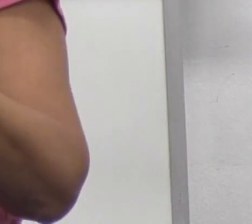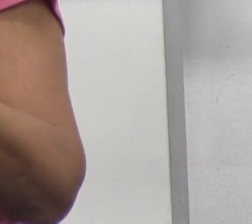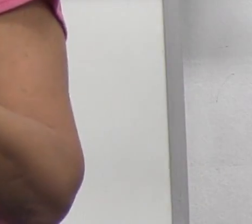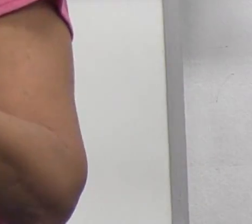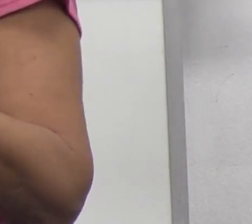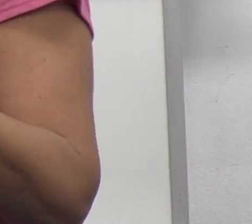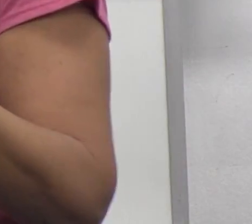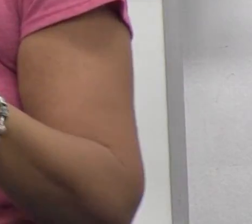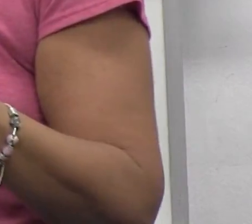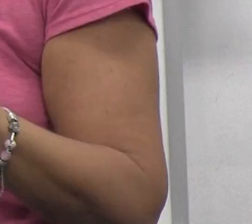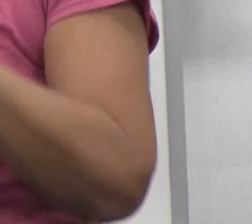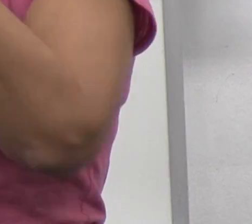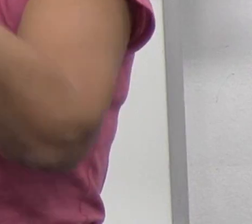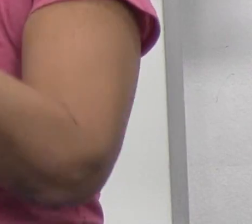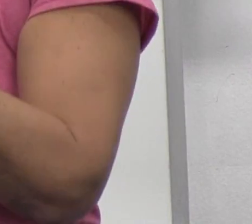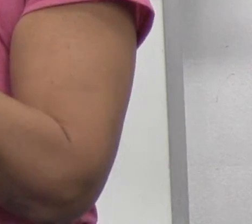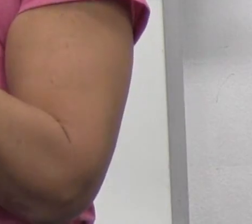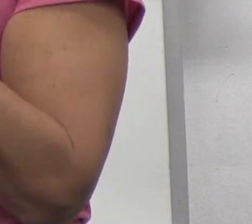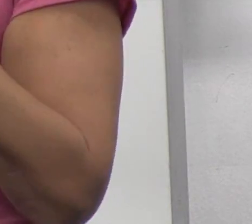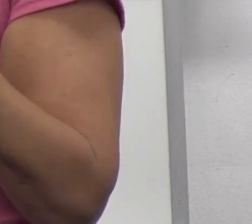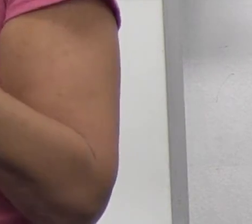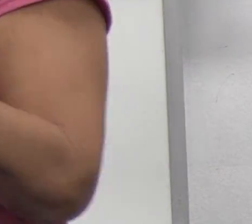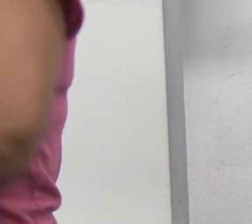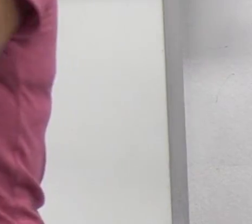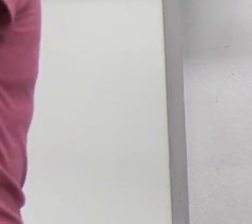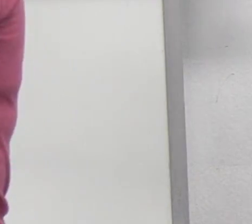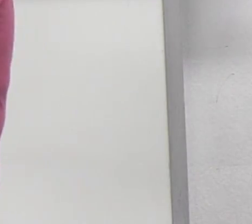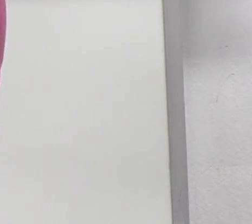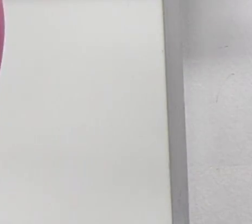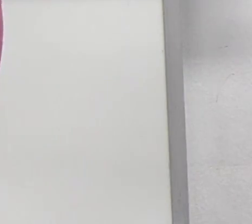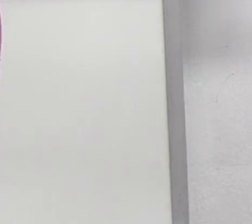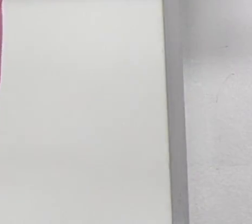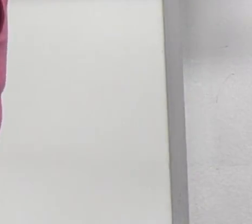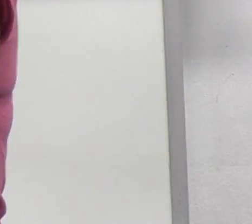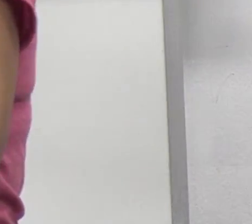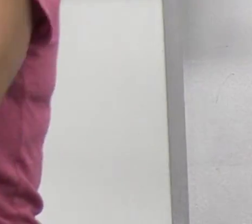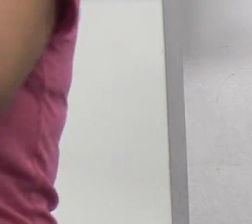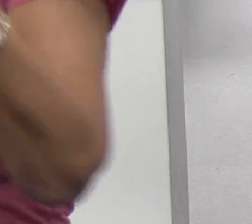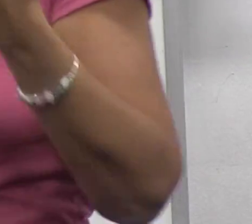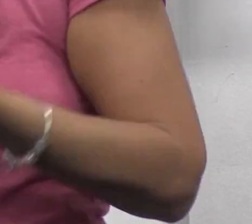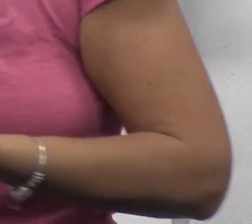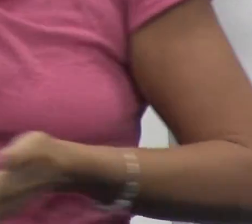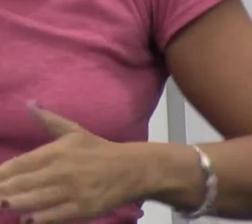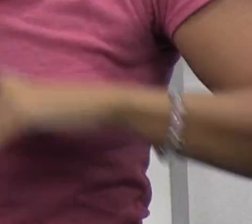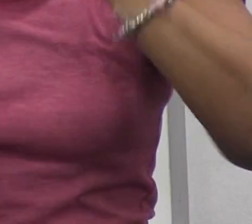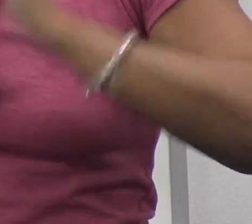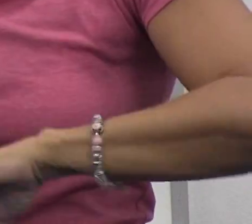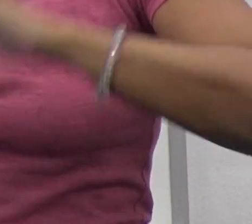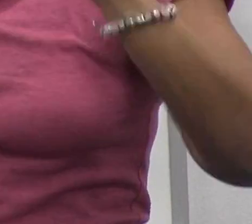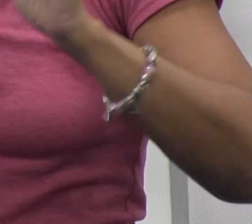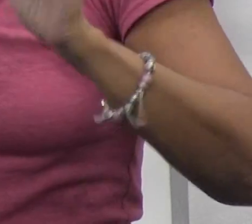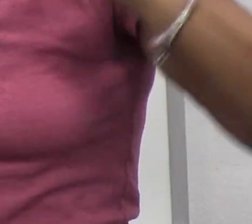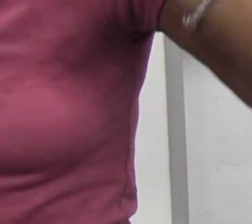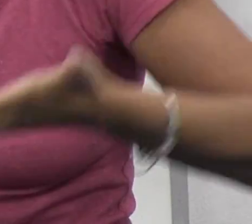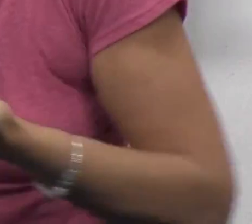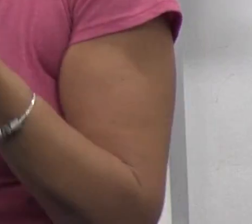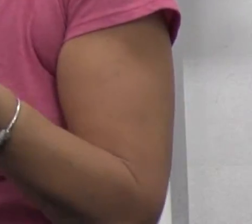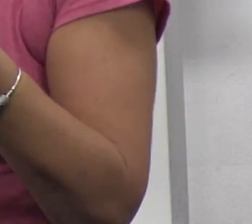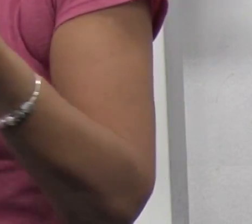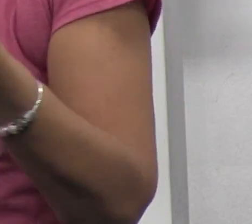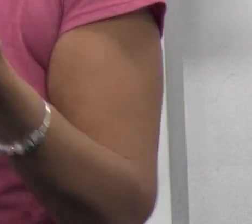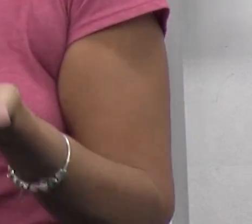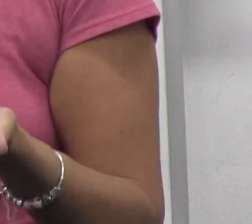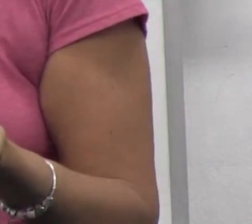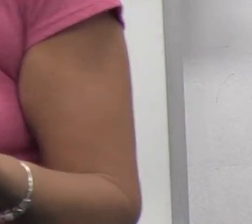como vai ser feita a estratégia, se ele vai usar um método mais visual para que ele possa desenvolver melhor. Não quero saber como vai ser